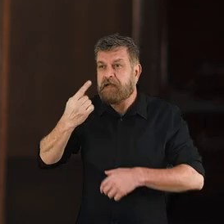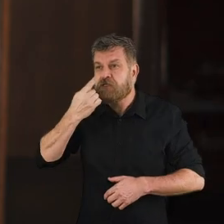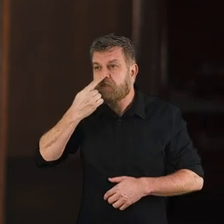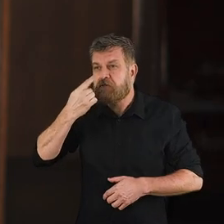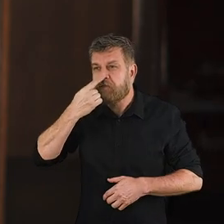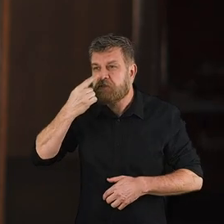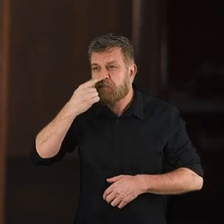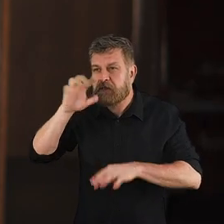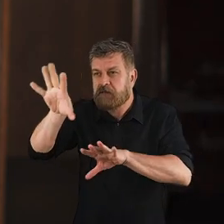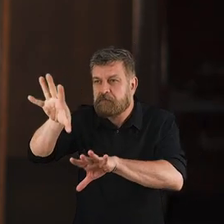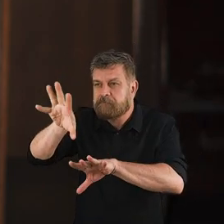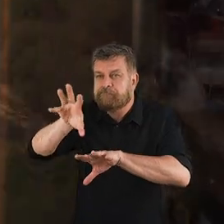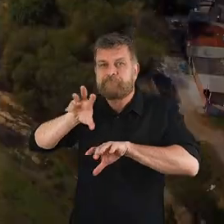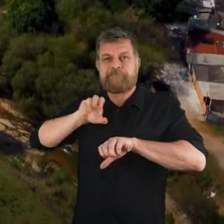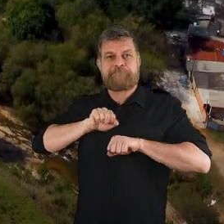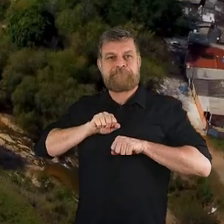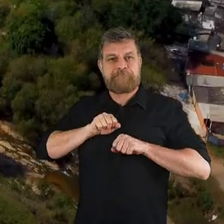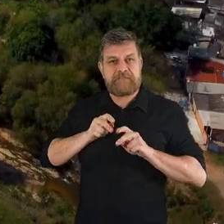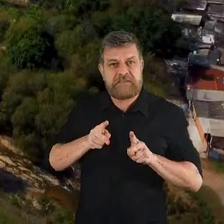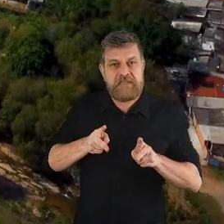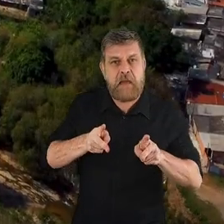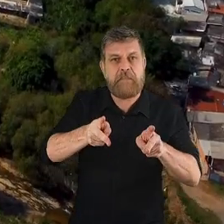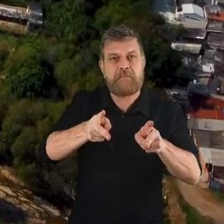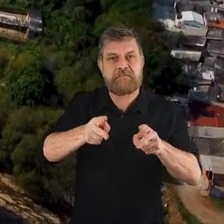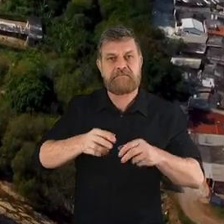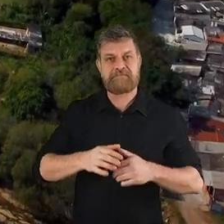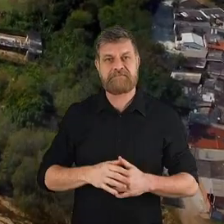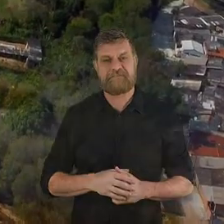lugar nunca sai da pessoa.